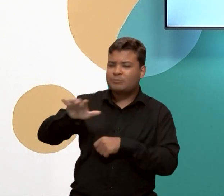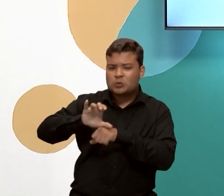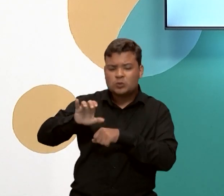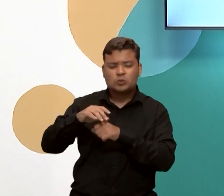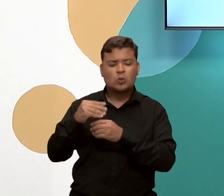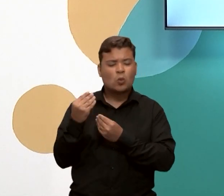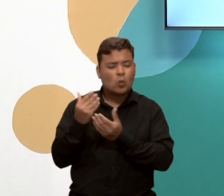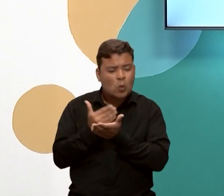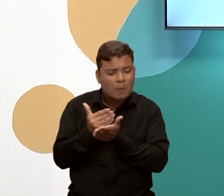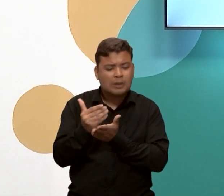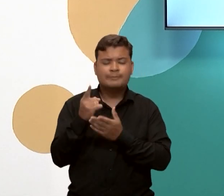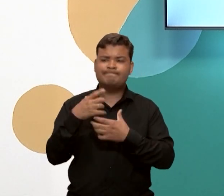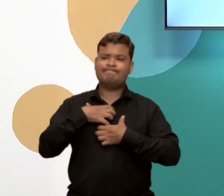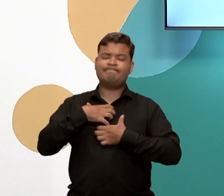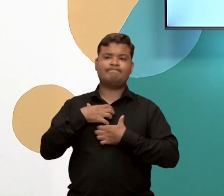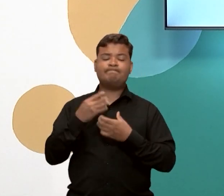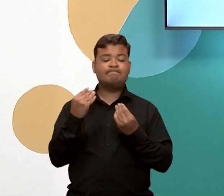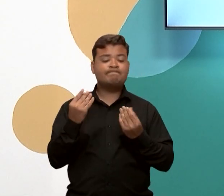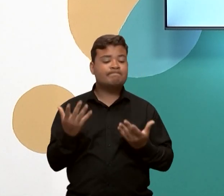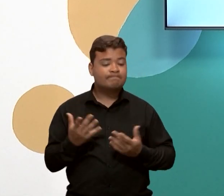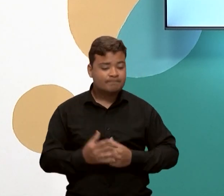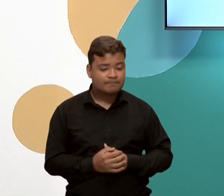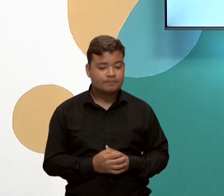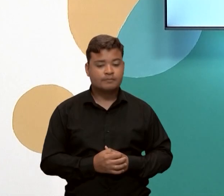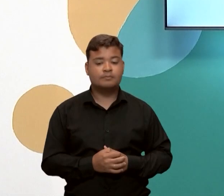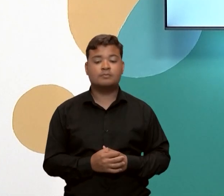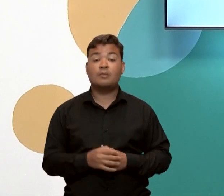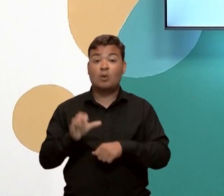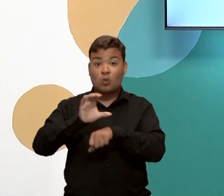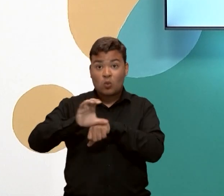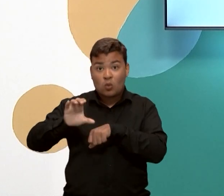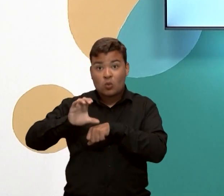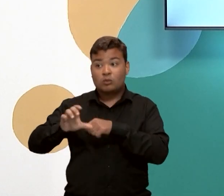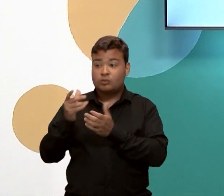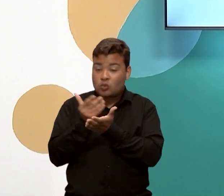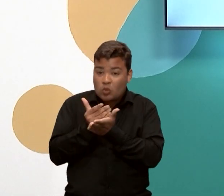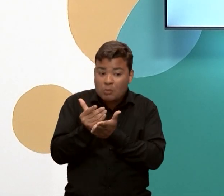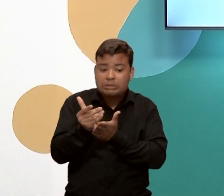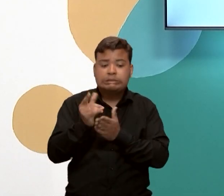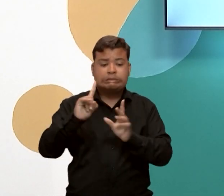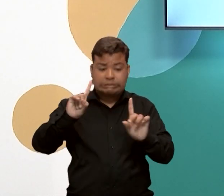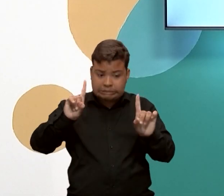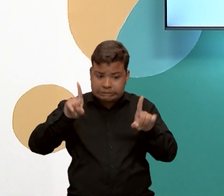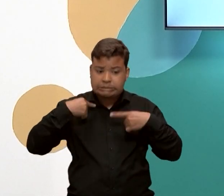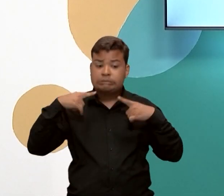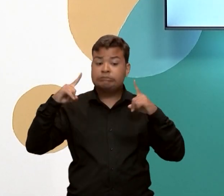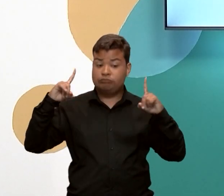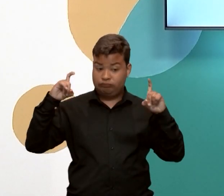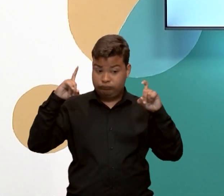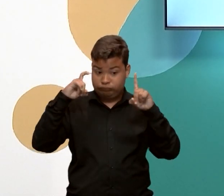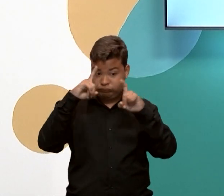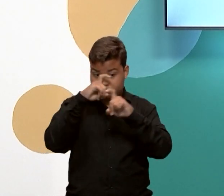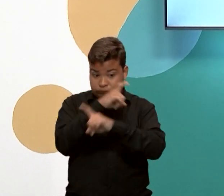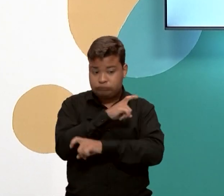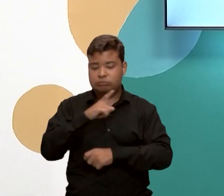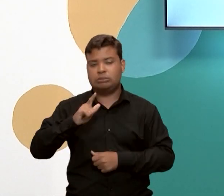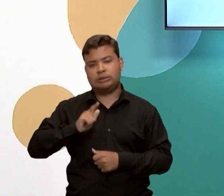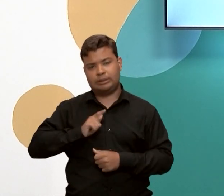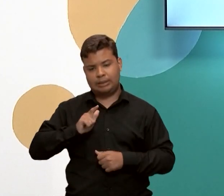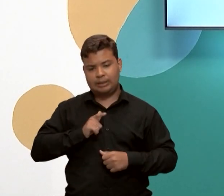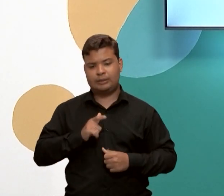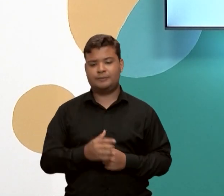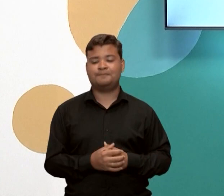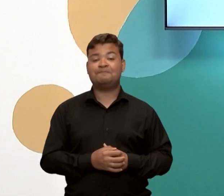curso? Bom, todo começo de curso tem seus desafios, então, como